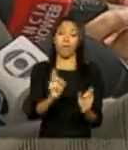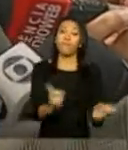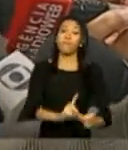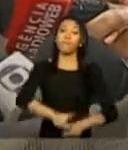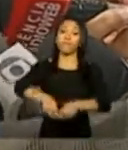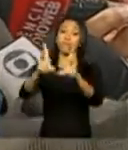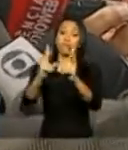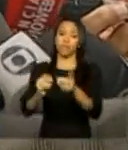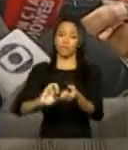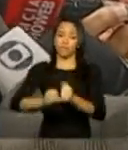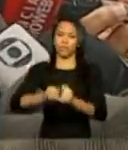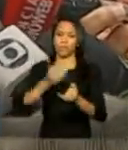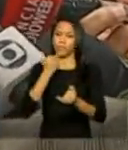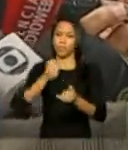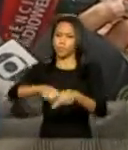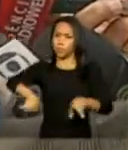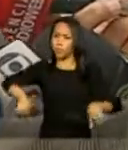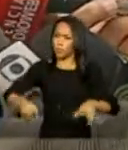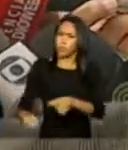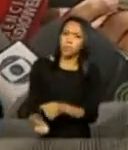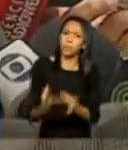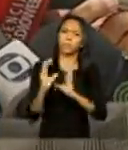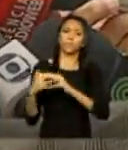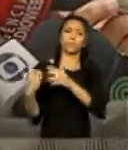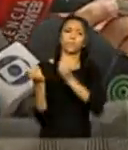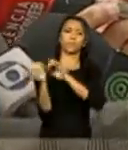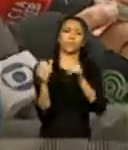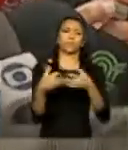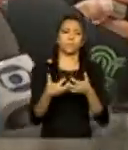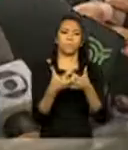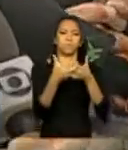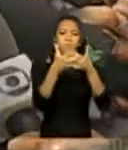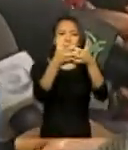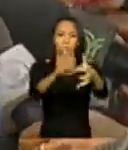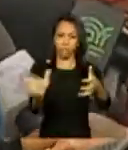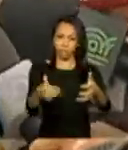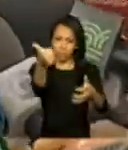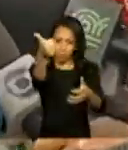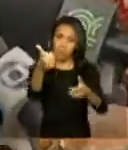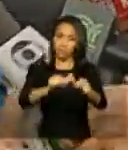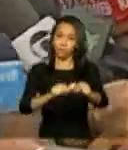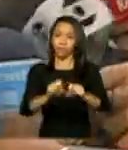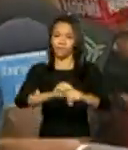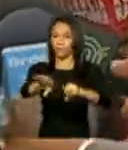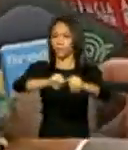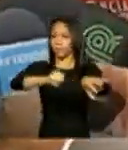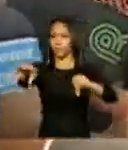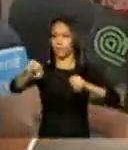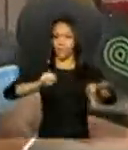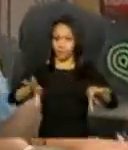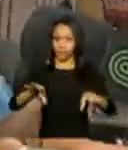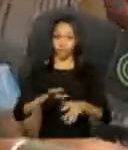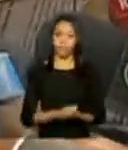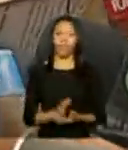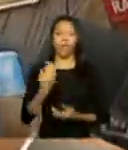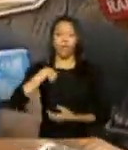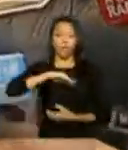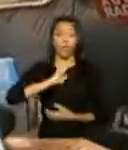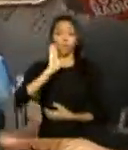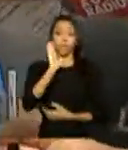a produção e para sermos cada vez mais competitivos. A gente pode pensar em prazo, ministro? Não, nós já